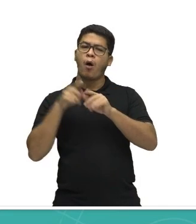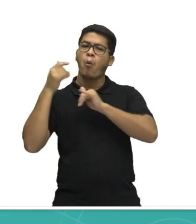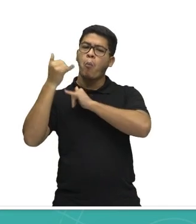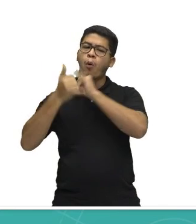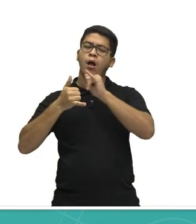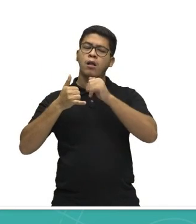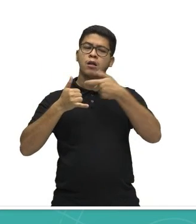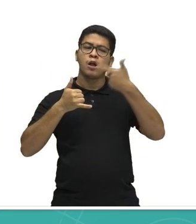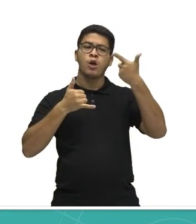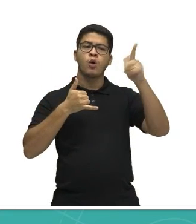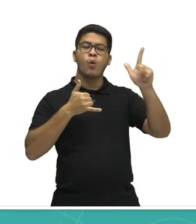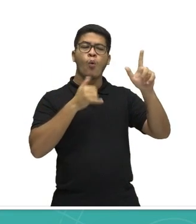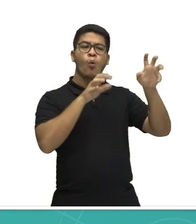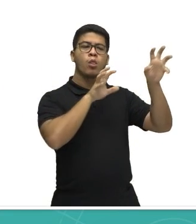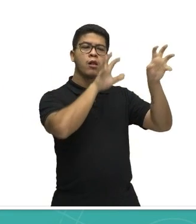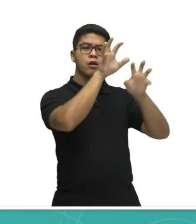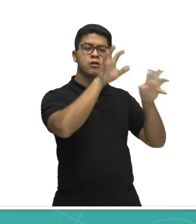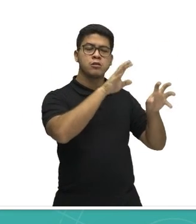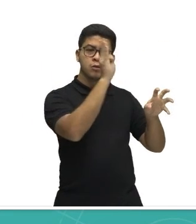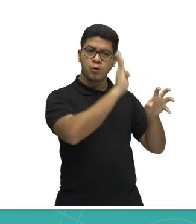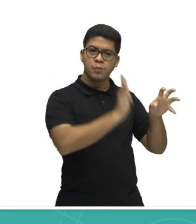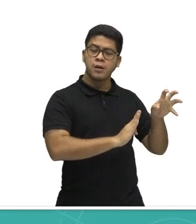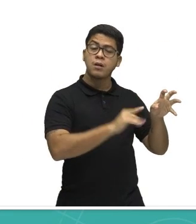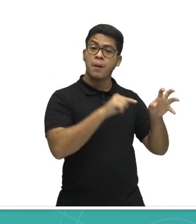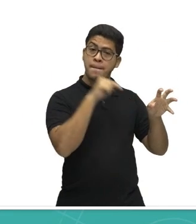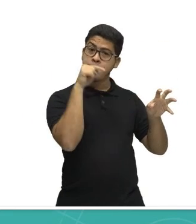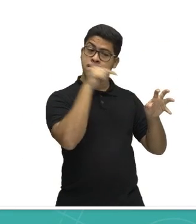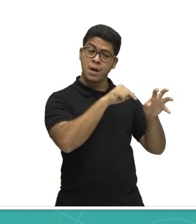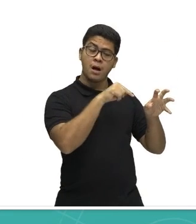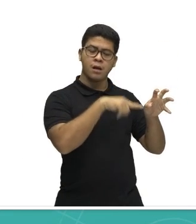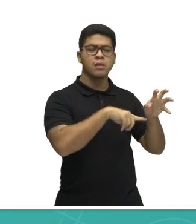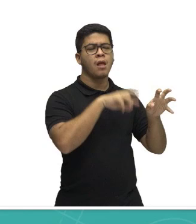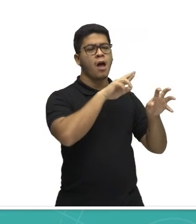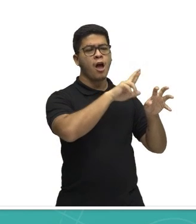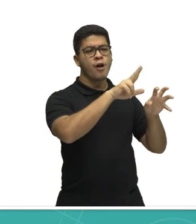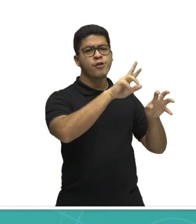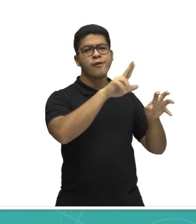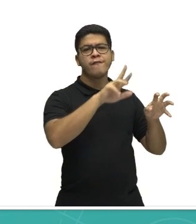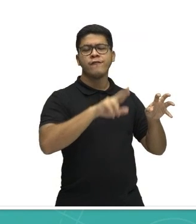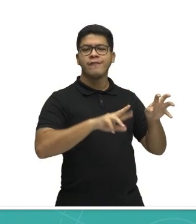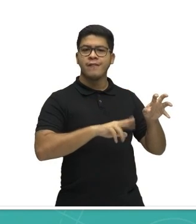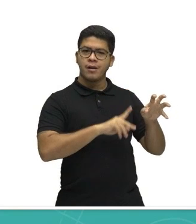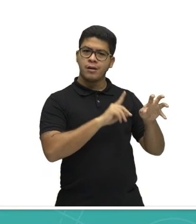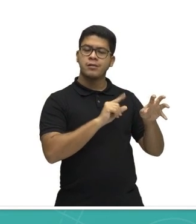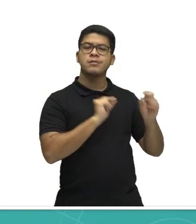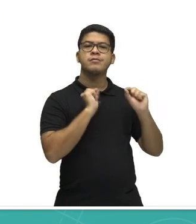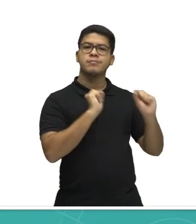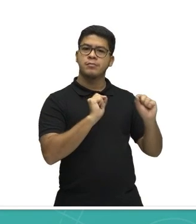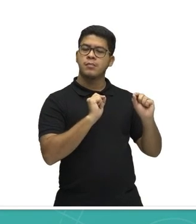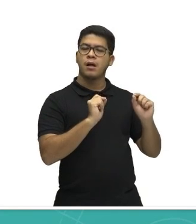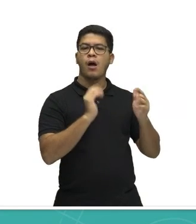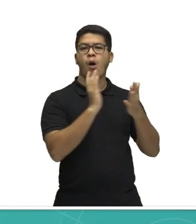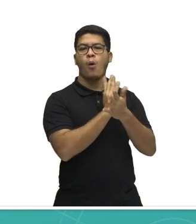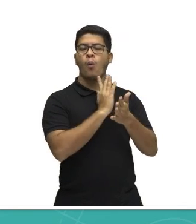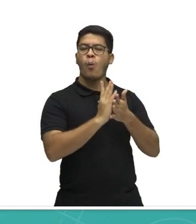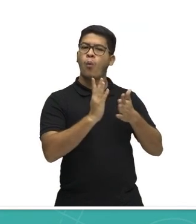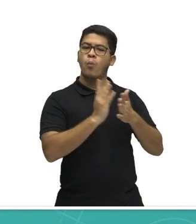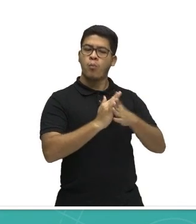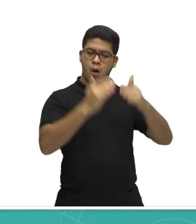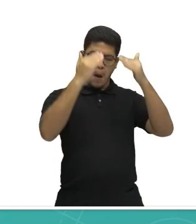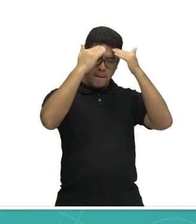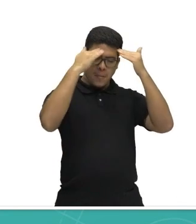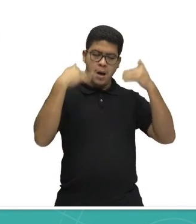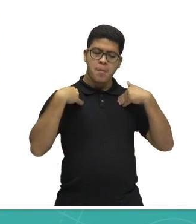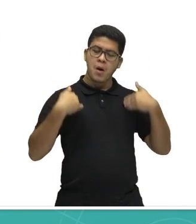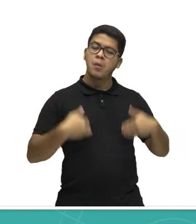de forma diferente. Até a própria Iara, ela tem características físicas diferentes, assim também como o